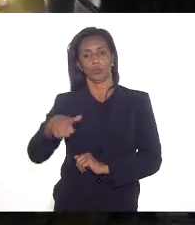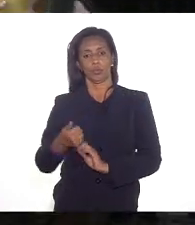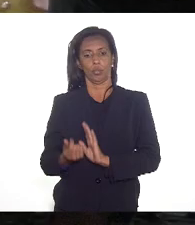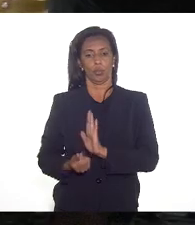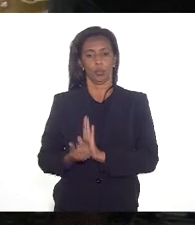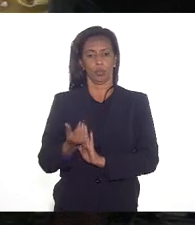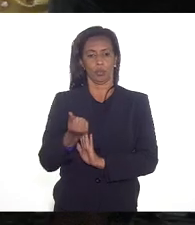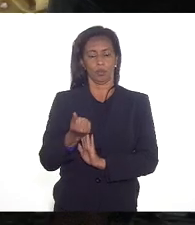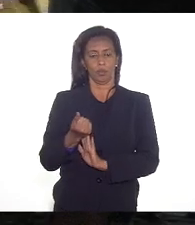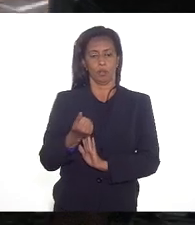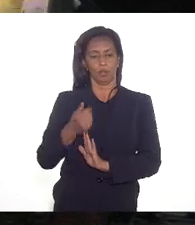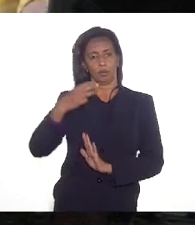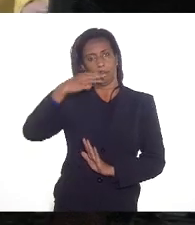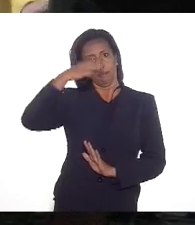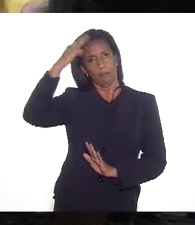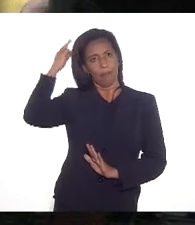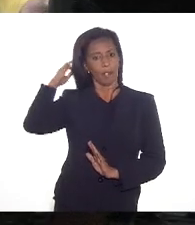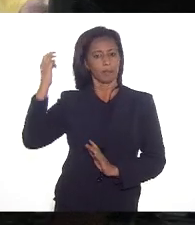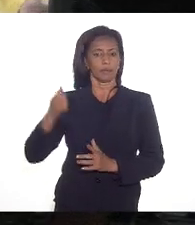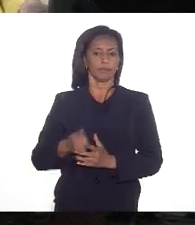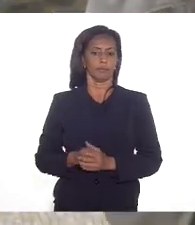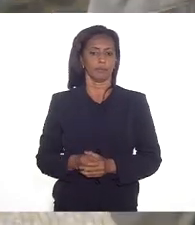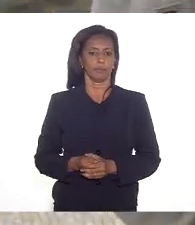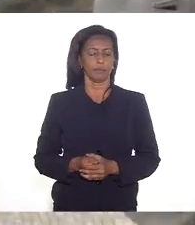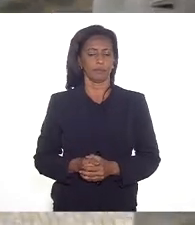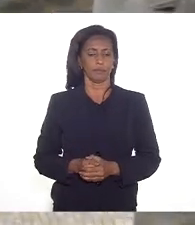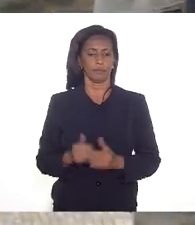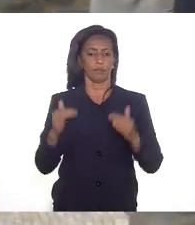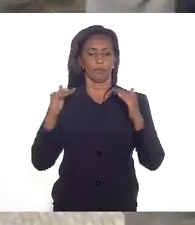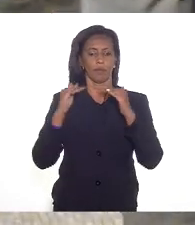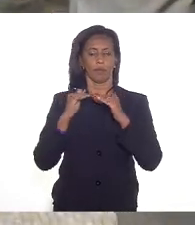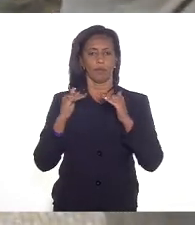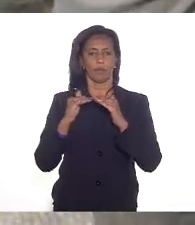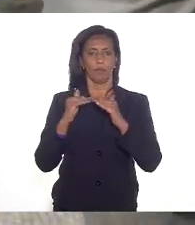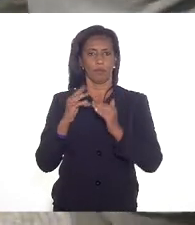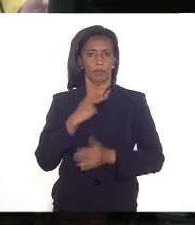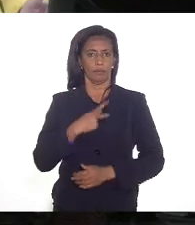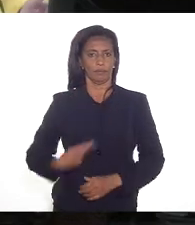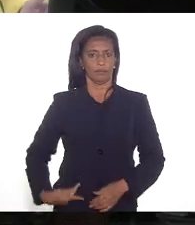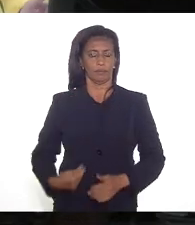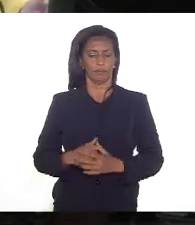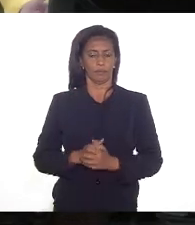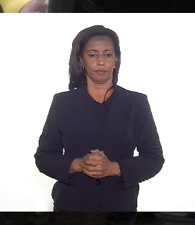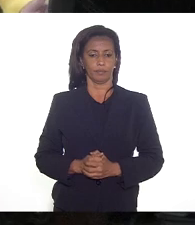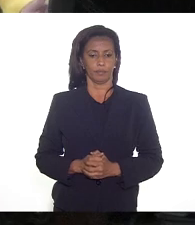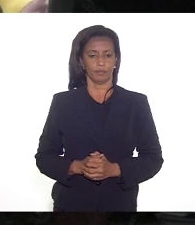orçamento Deputado Márcio Pacheco é favorável presidente